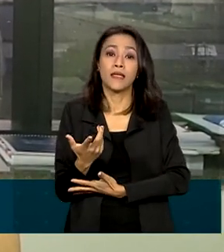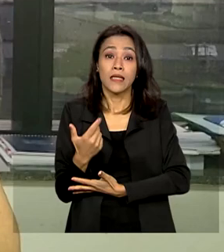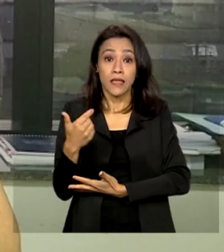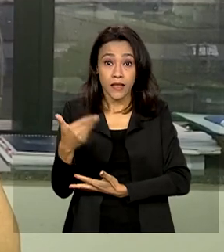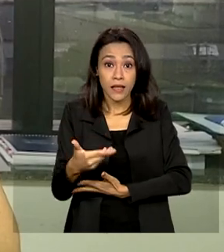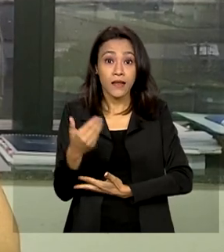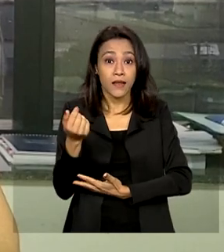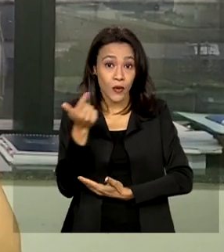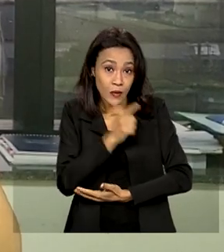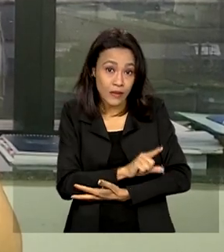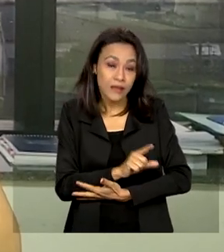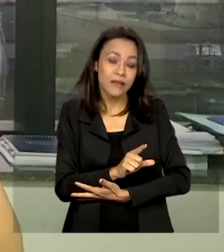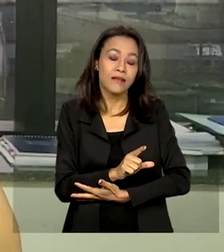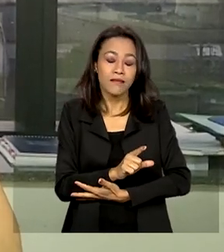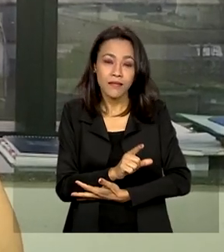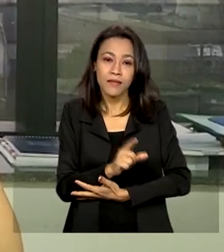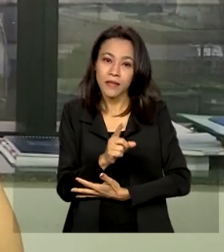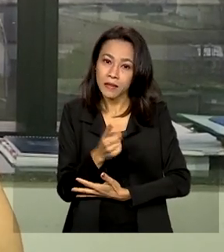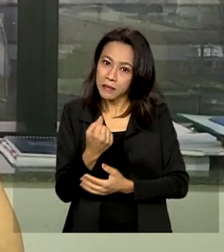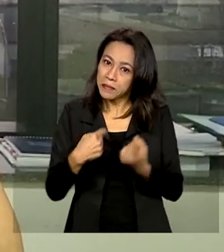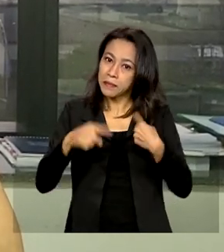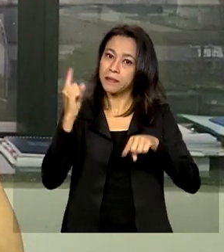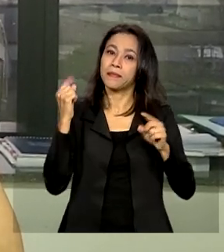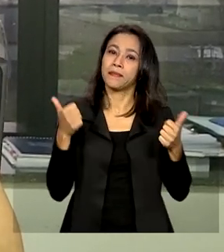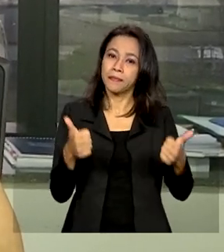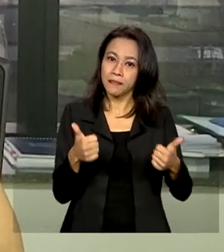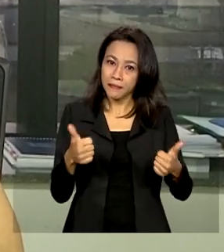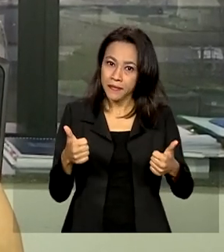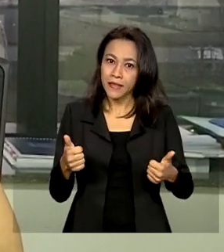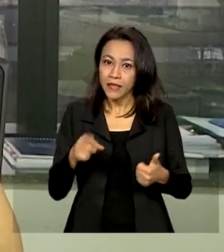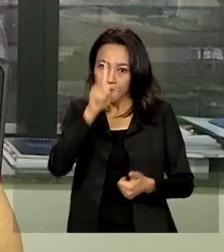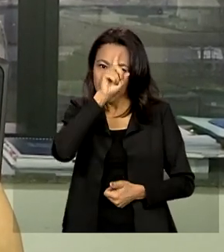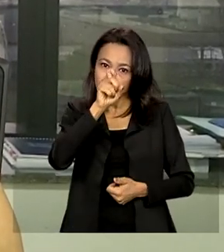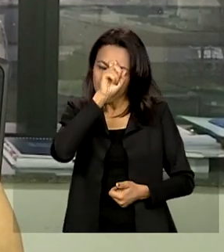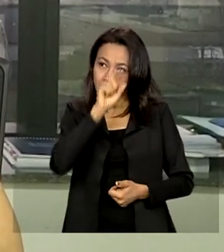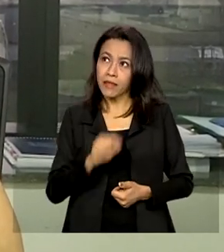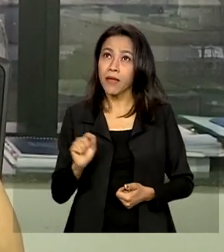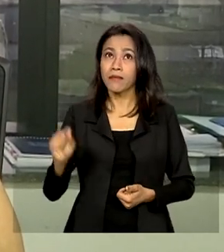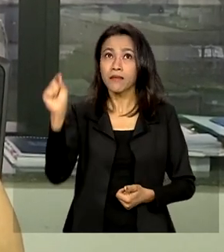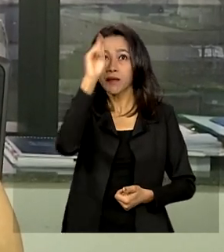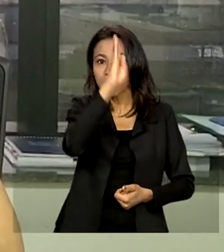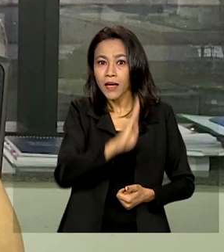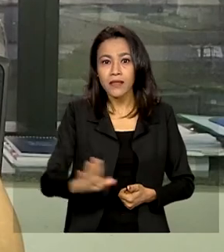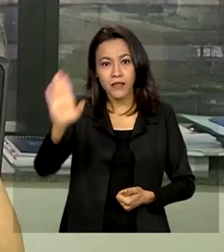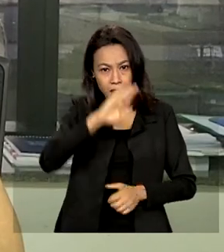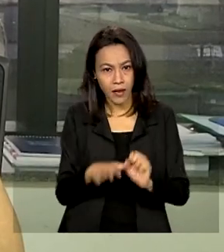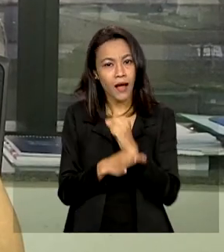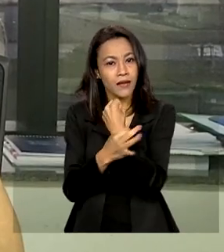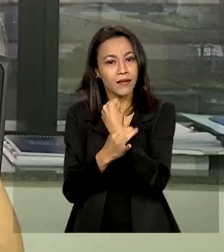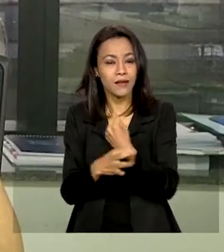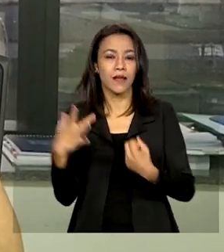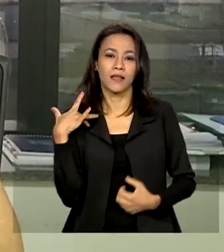e que socorra de maneira grandiosa aí entre as maternidades do nosso país, para que a gente garanta a saúde dos nossos recém-nascidos.